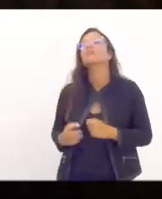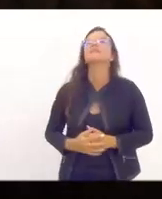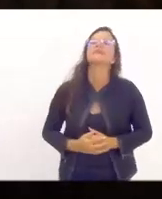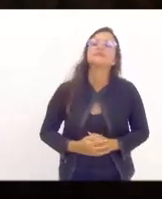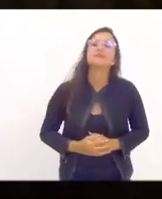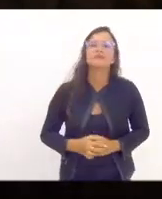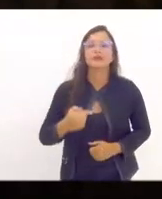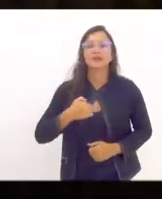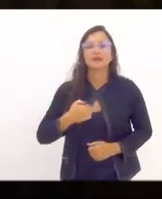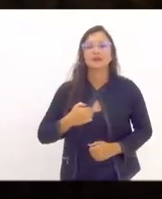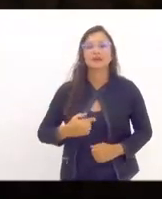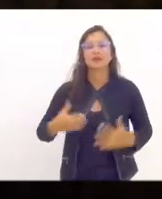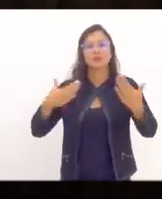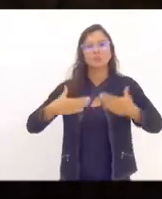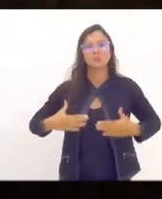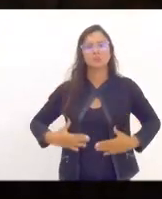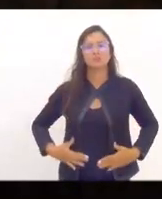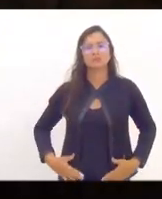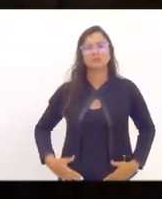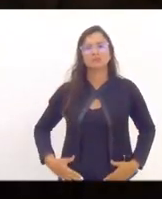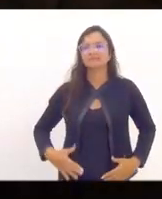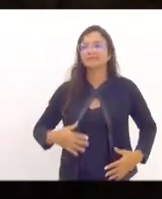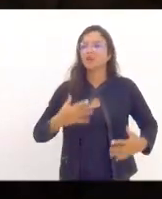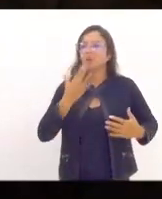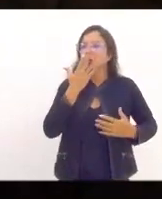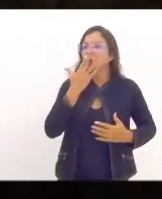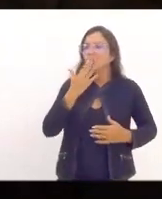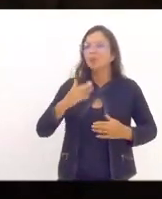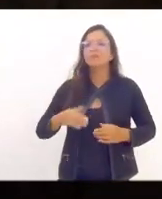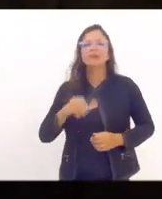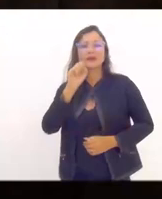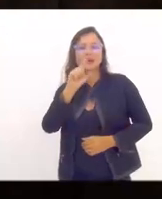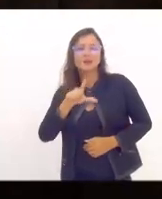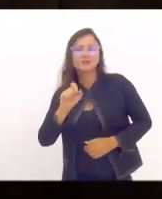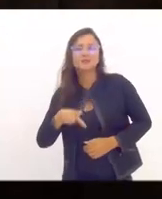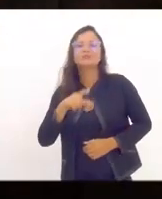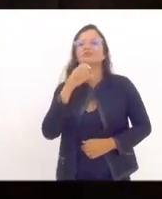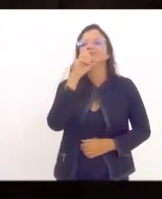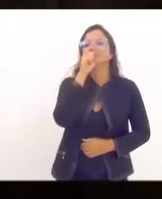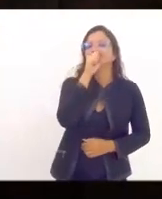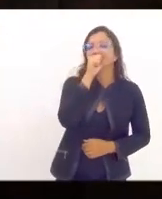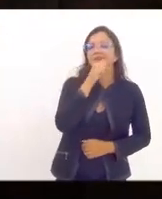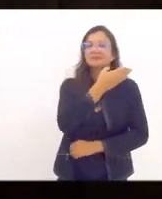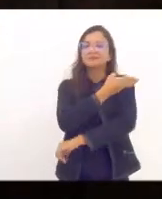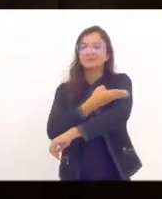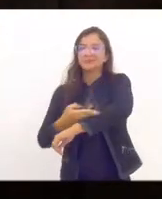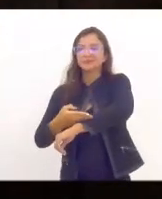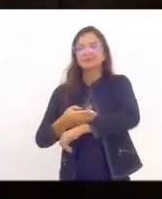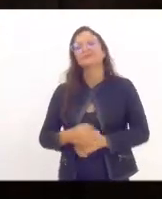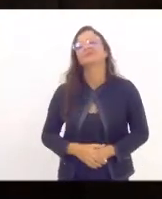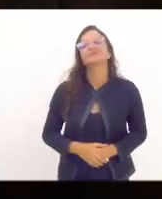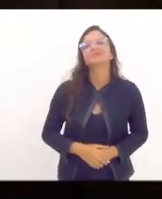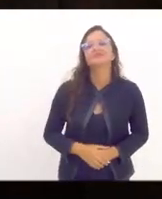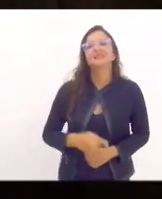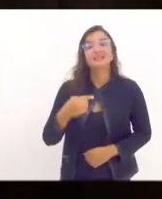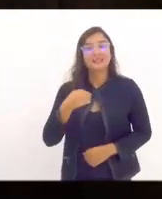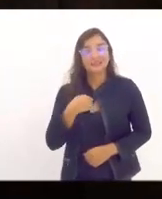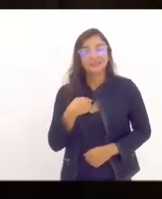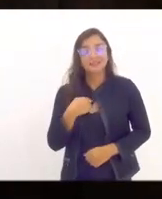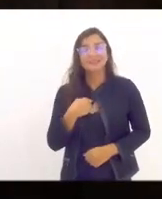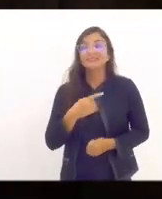um kimono estampado em azul laranja e branco eu tô bastante